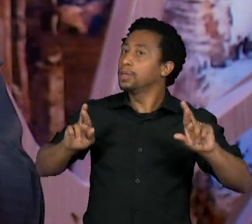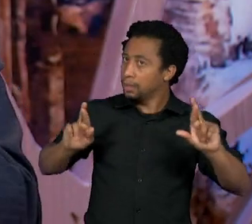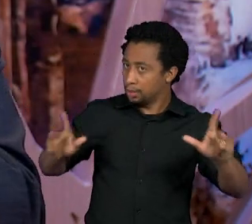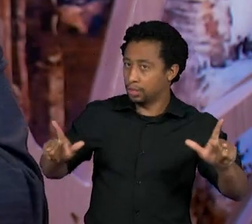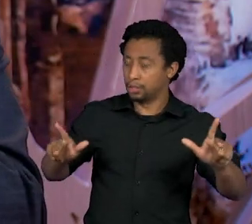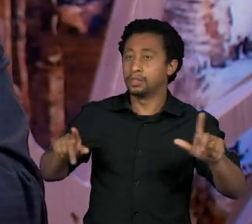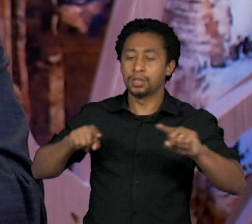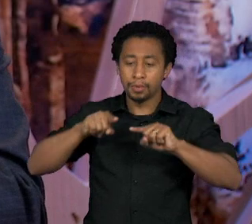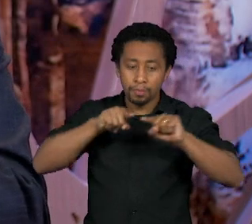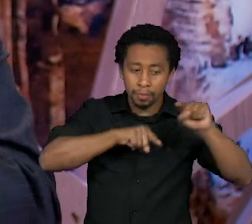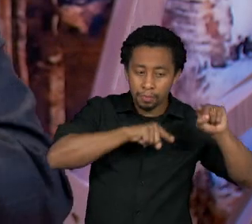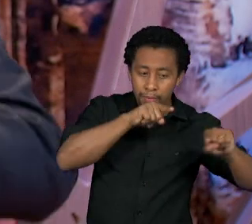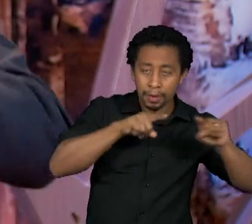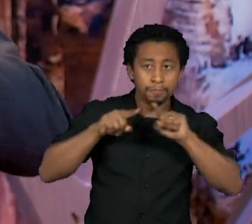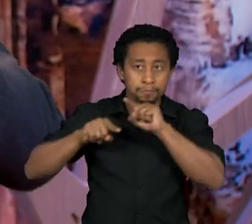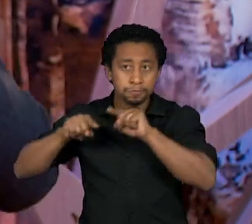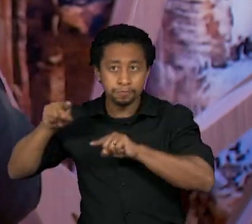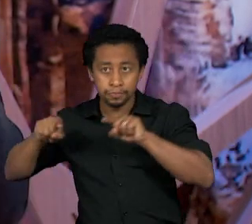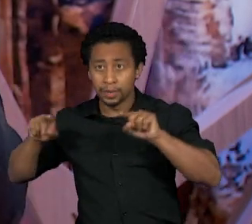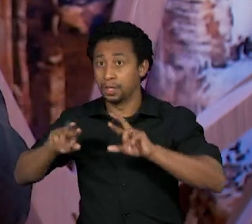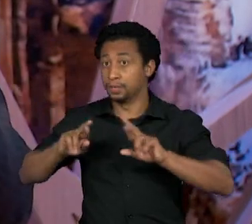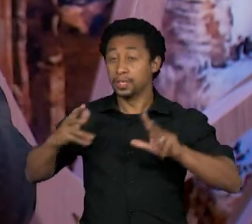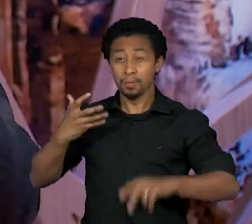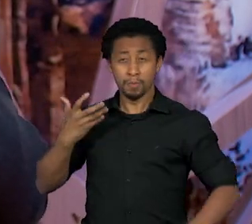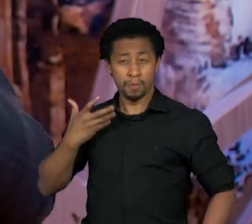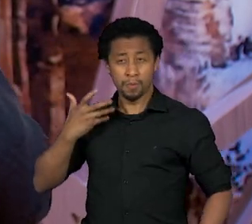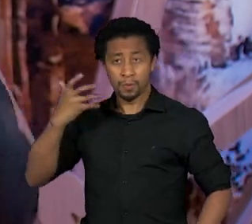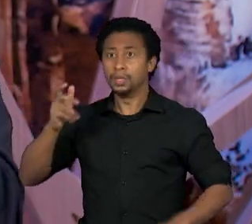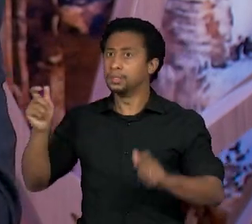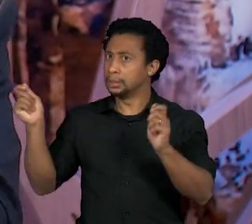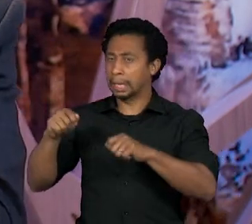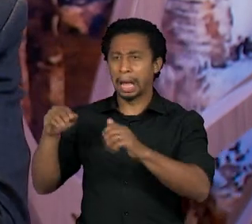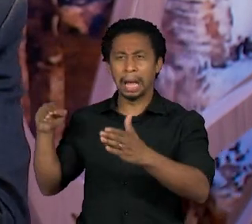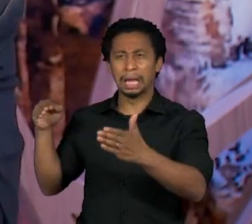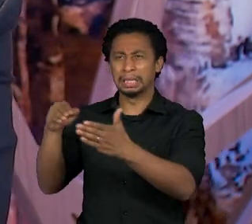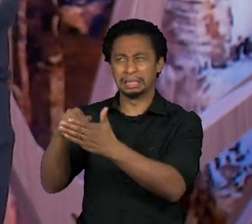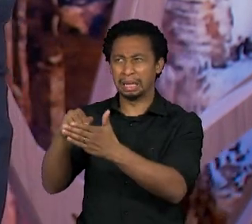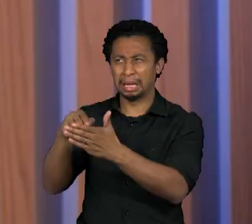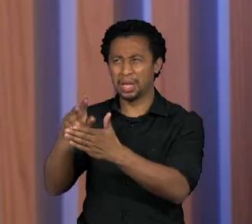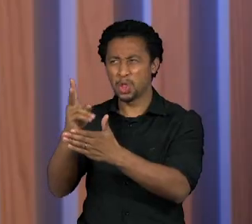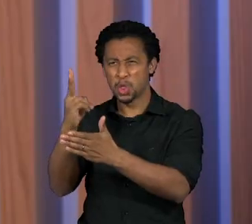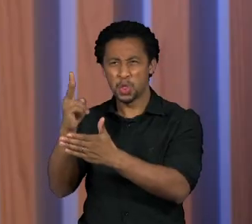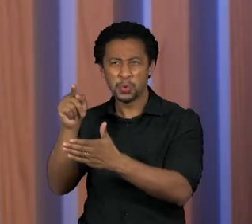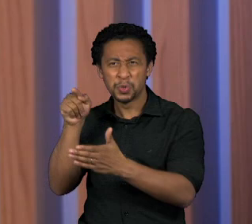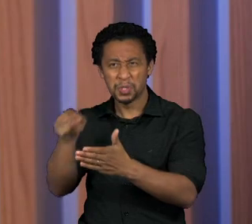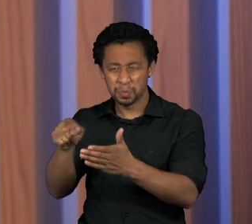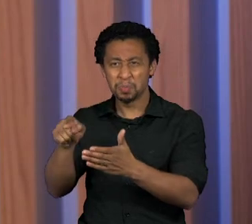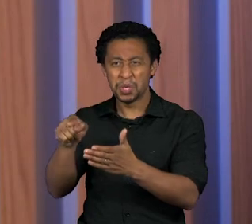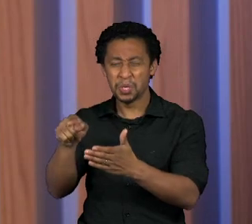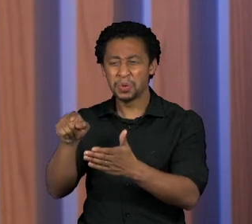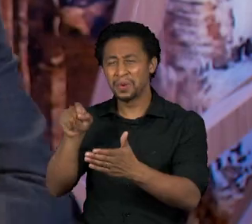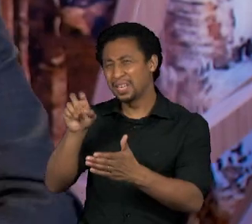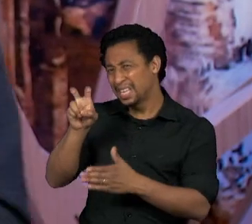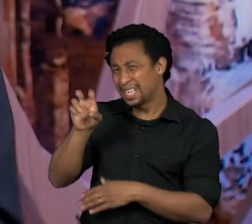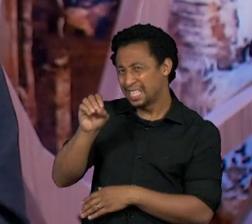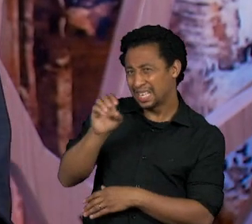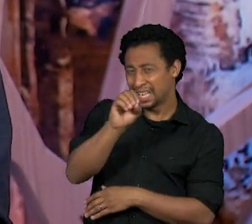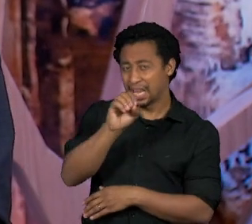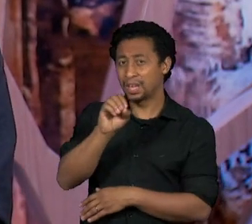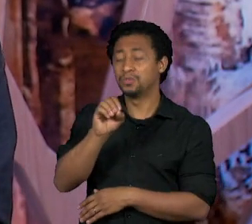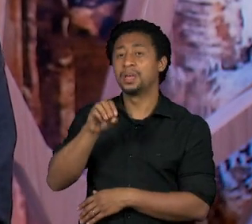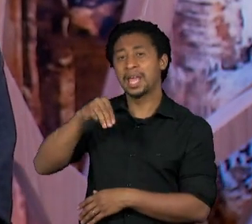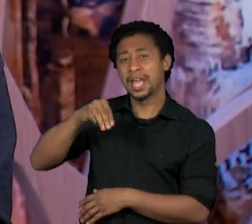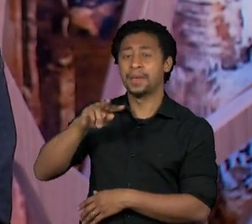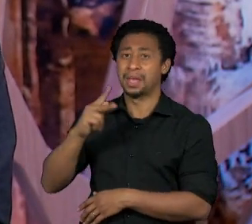harmônicos que vão até 2.500 Hz, que faz com que um cantor consiga cantar com uma orquestra e ser ouvido. Então,